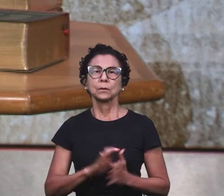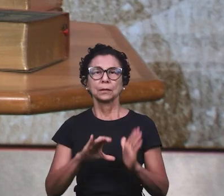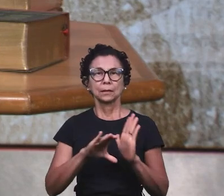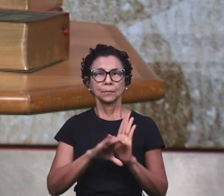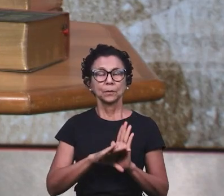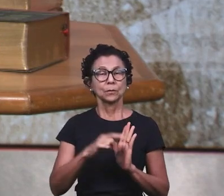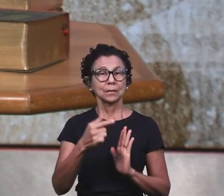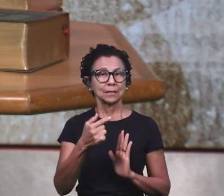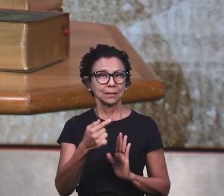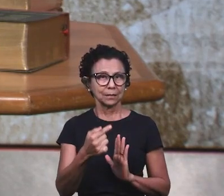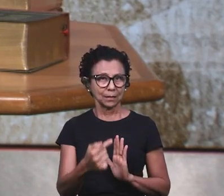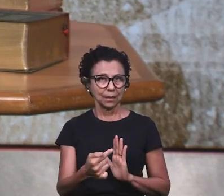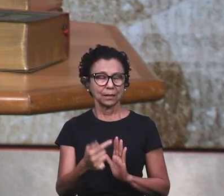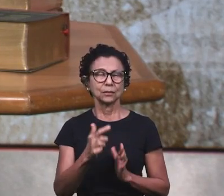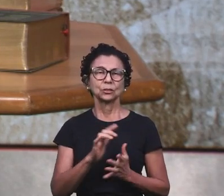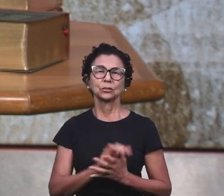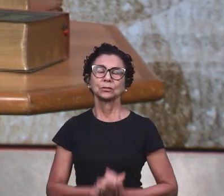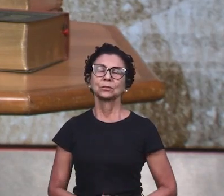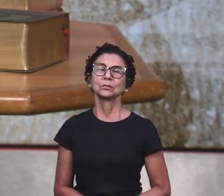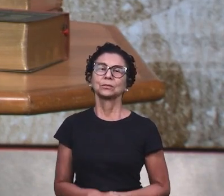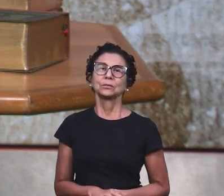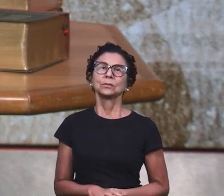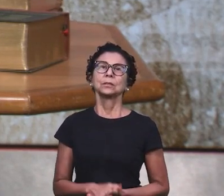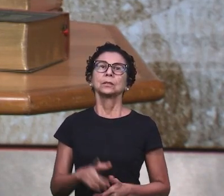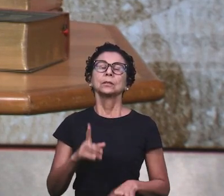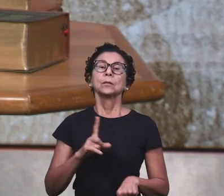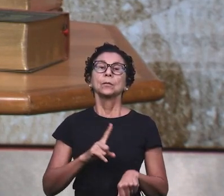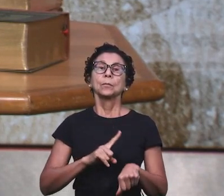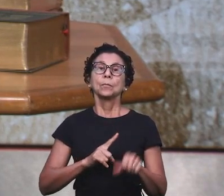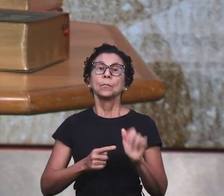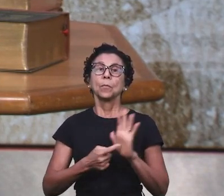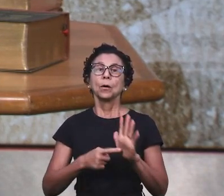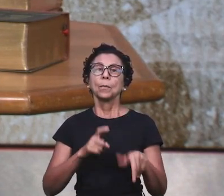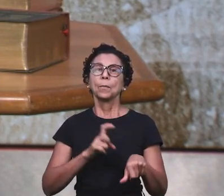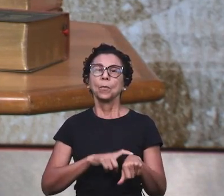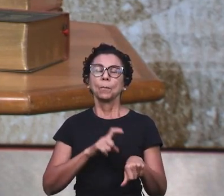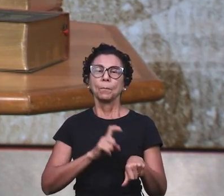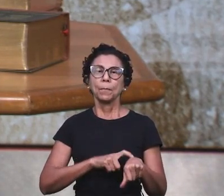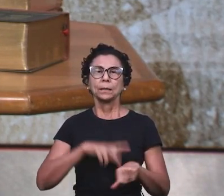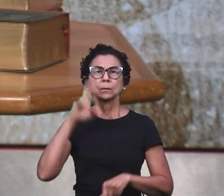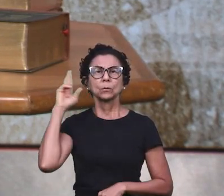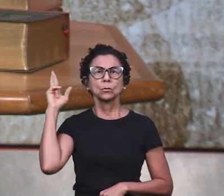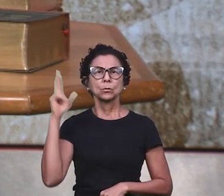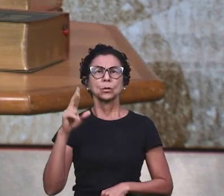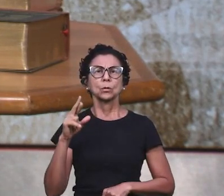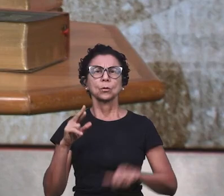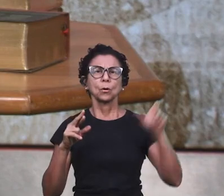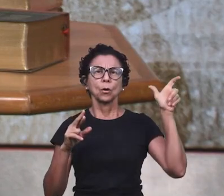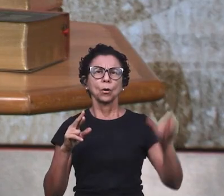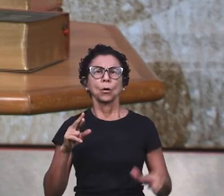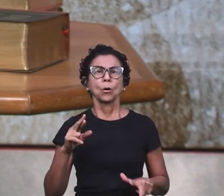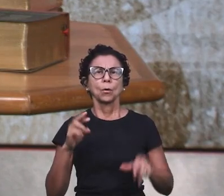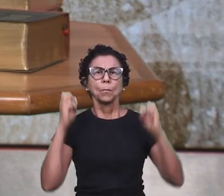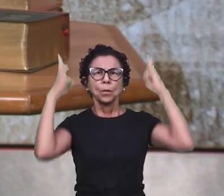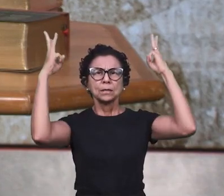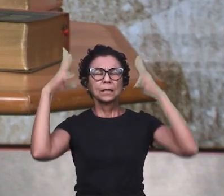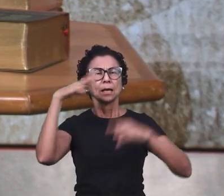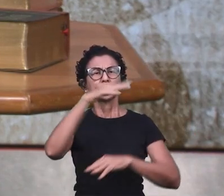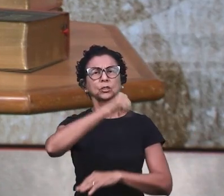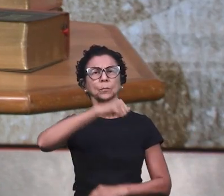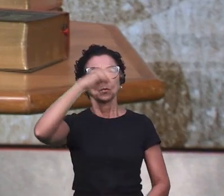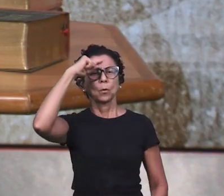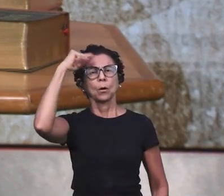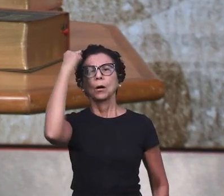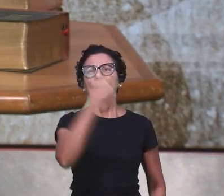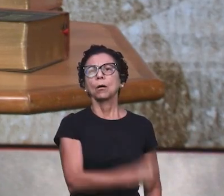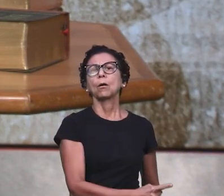capítulo 7 do livro do Êxodo, no momento em que o Senhor já levantou Moisés e deu ordem a ele para que